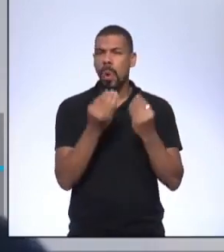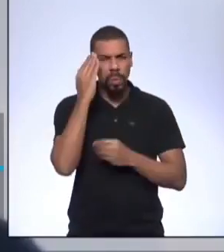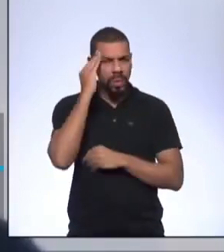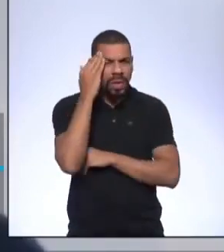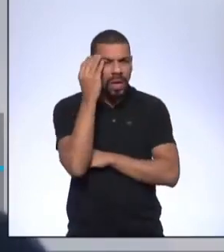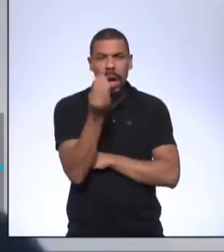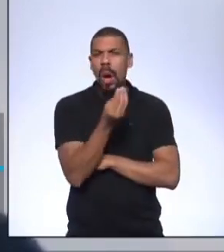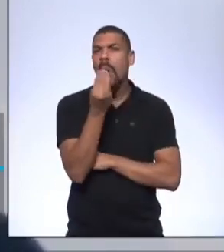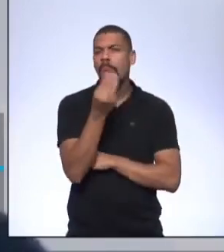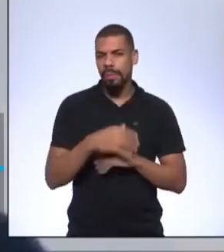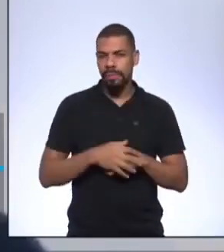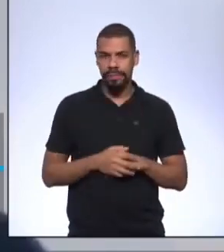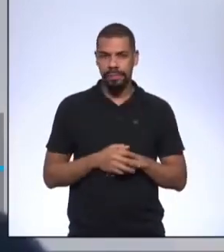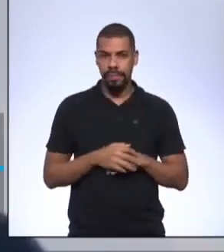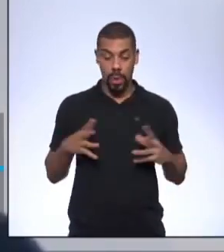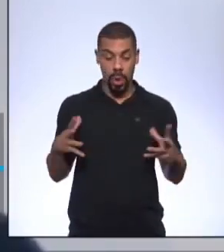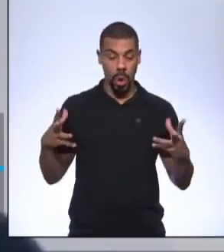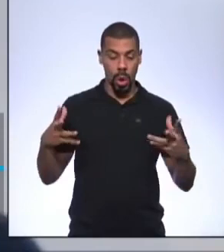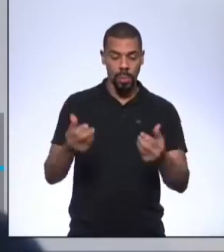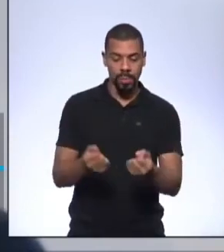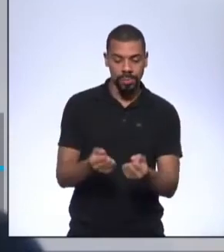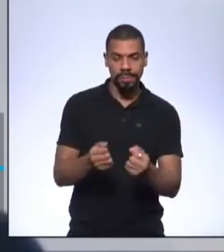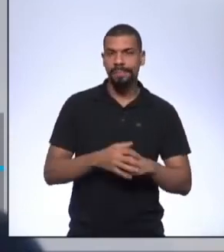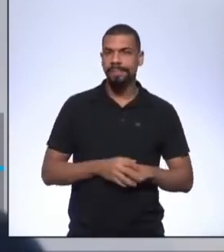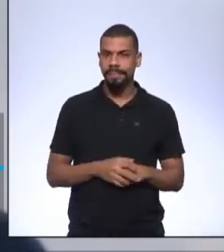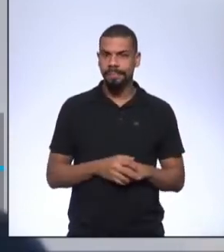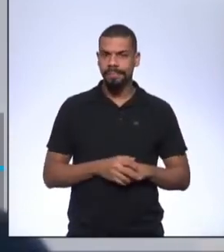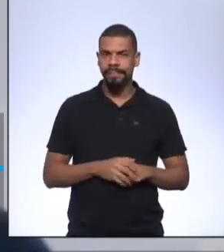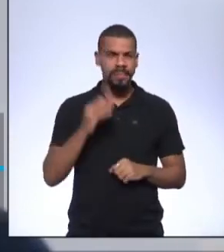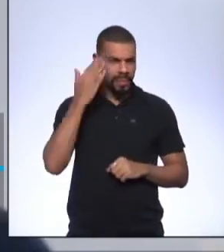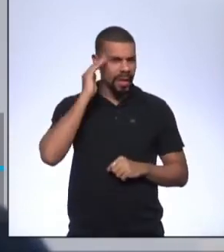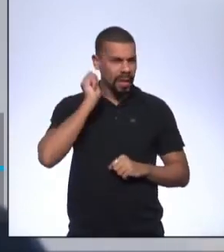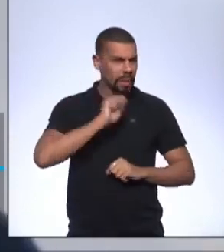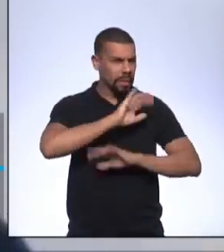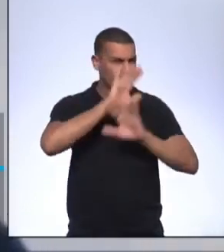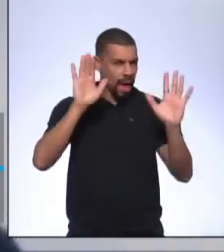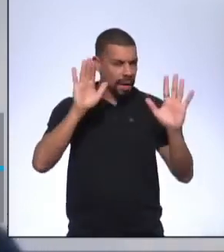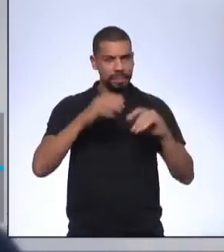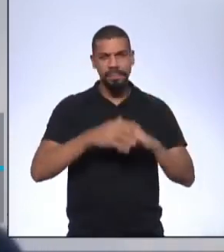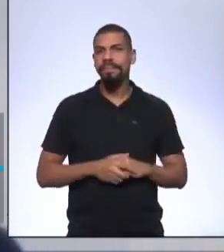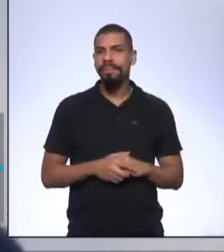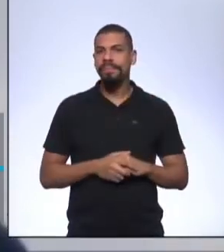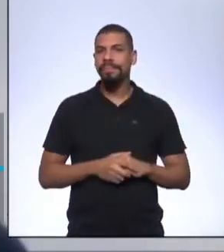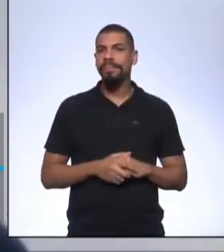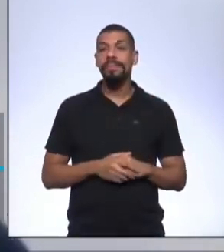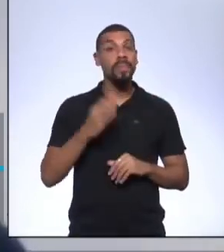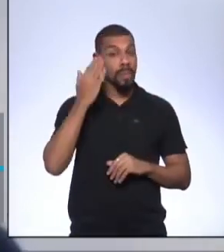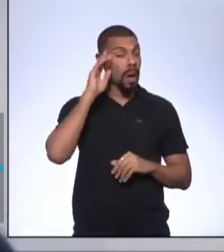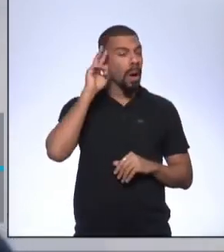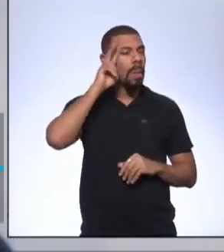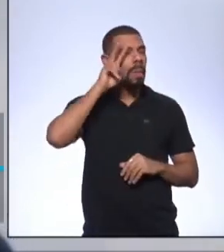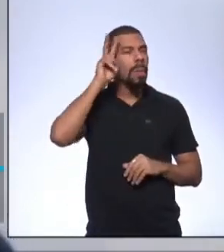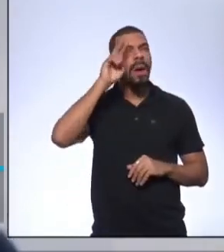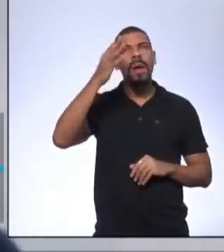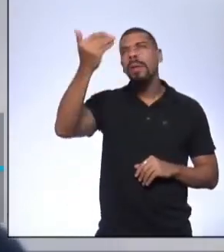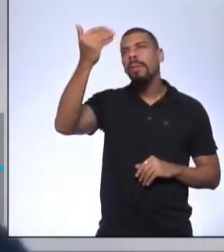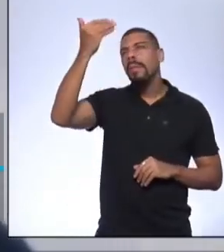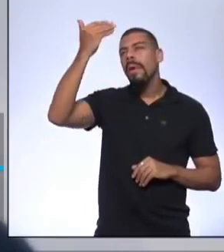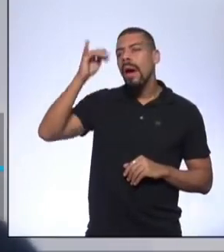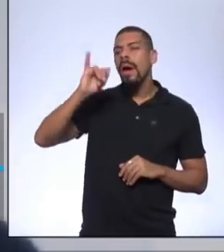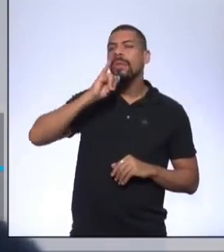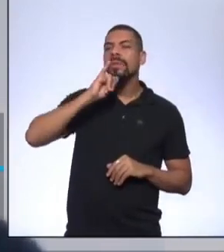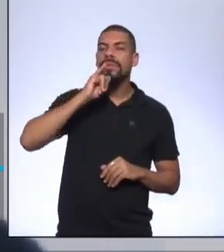do que é o absolutismo. Tá claro, gente? Então, ó, vamos ver se vocês estão lembrados ainda